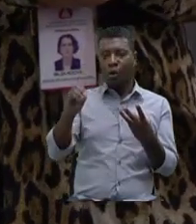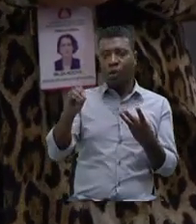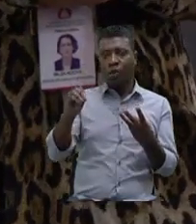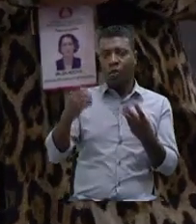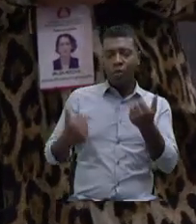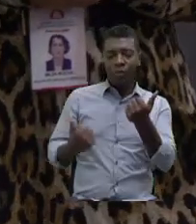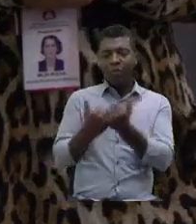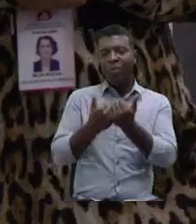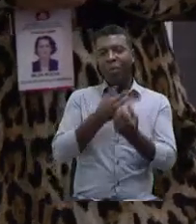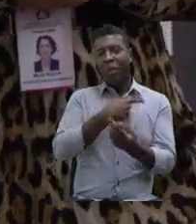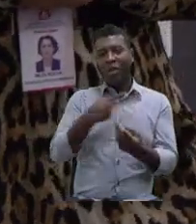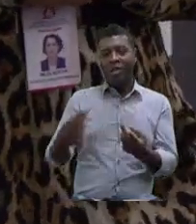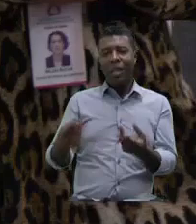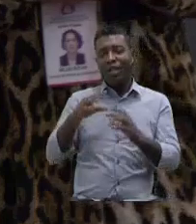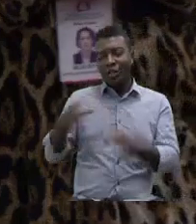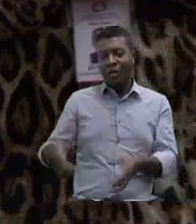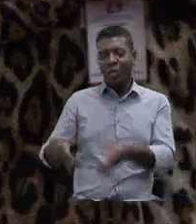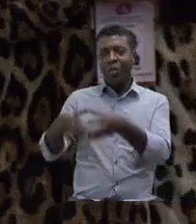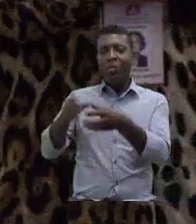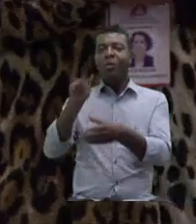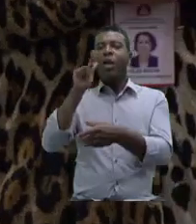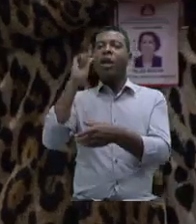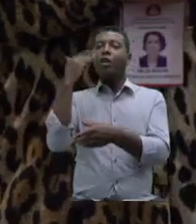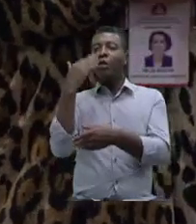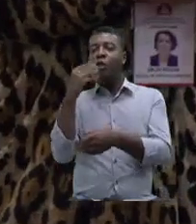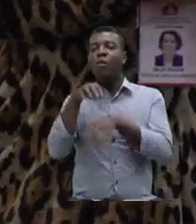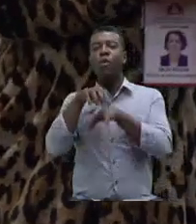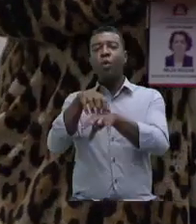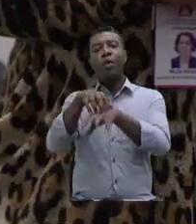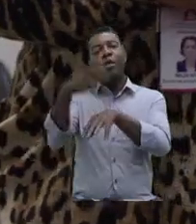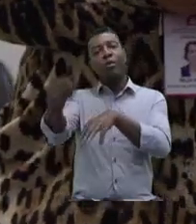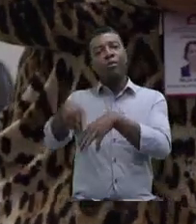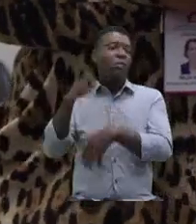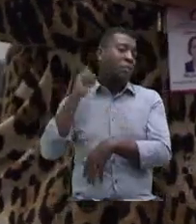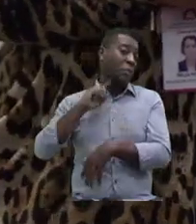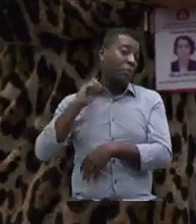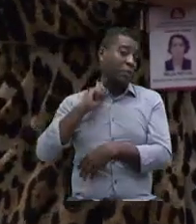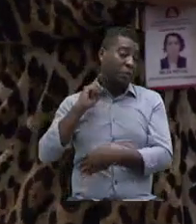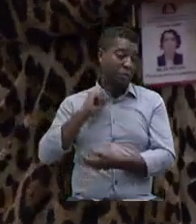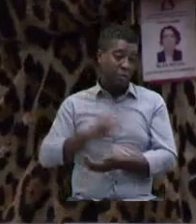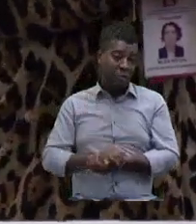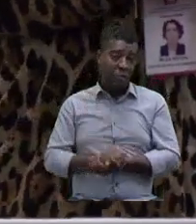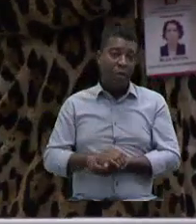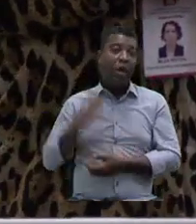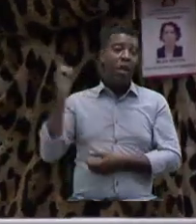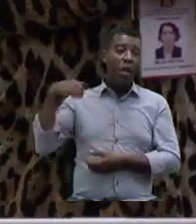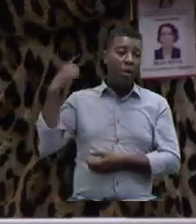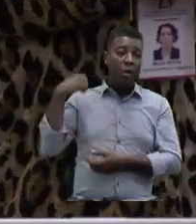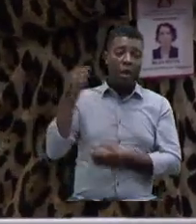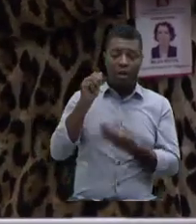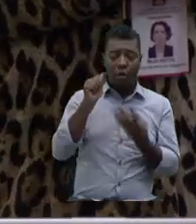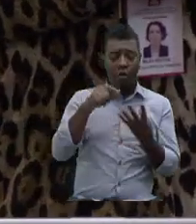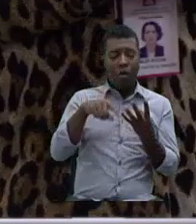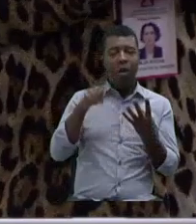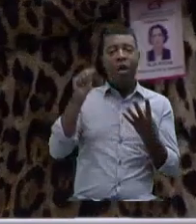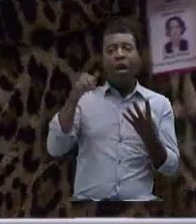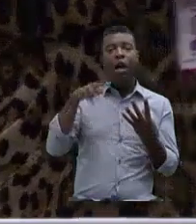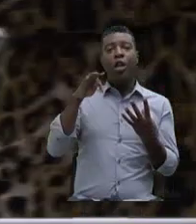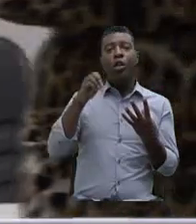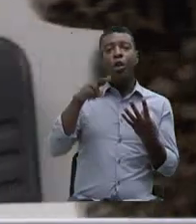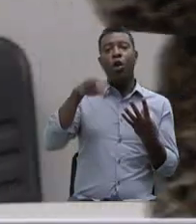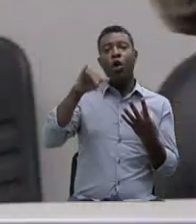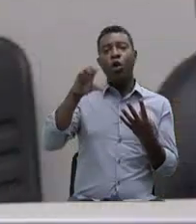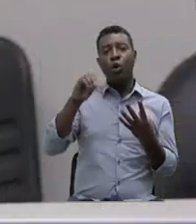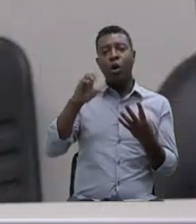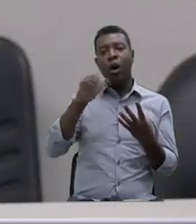vice-presidente da Comissão de Gastronomia e Turismo de Minas Gerais, deputado Antônio Carlos Arantes e nossa deputada Andréa